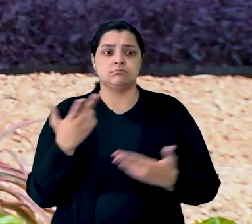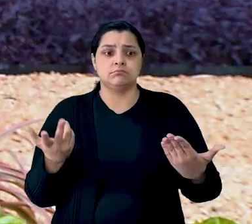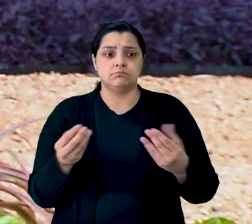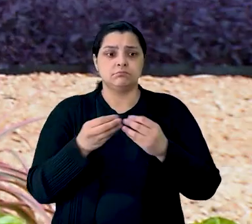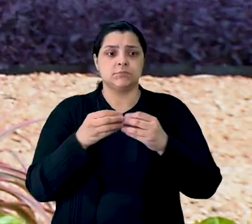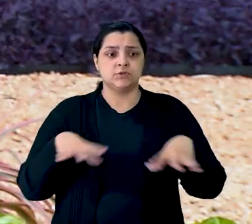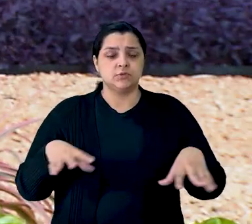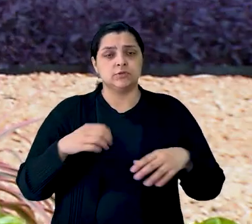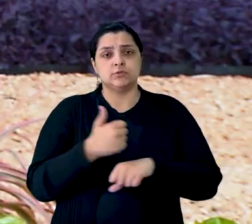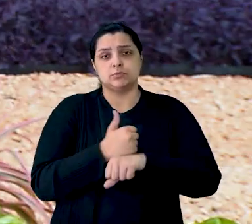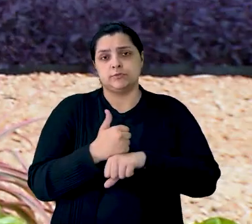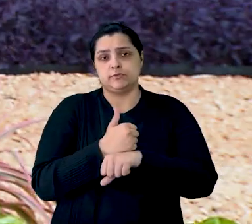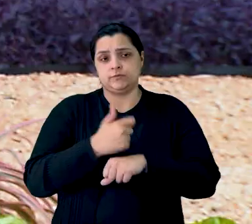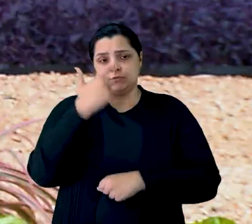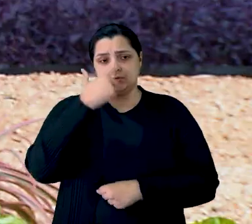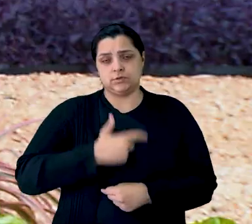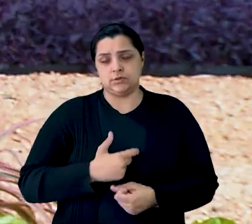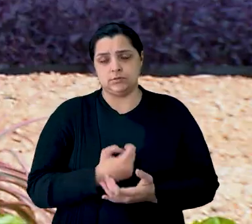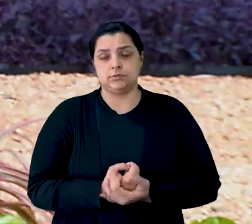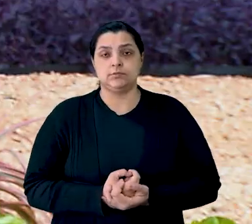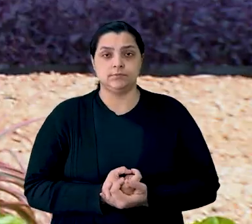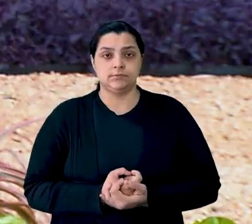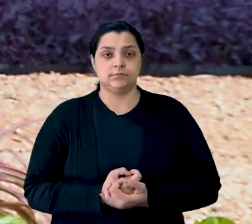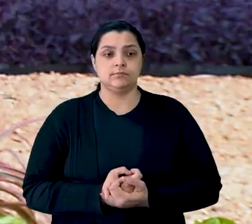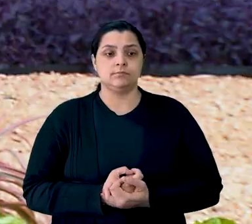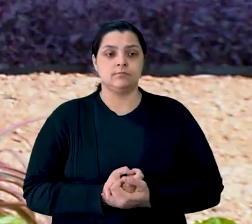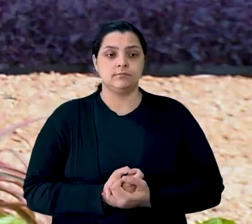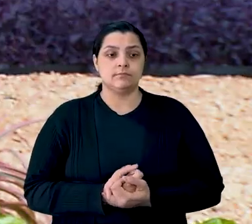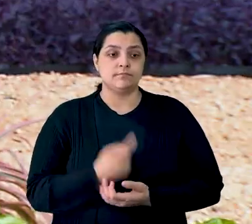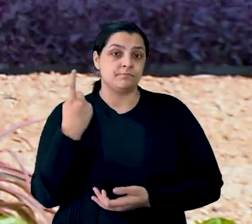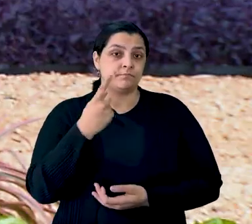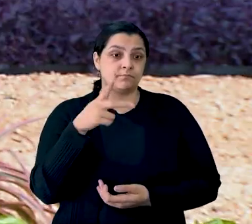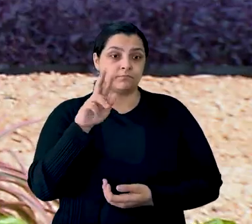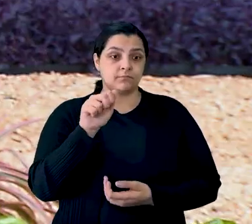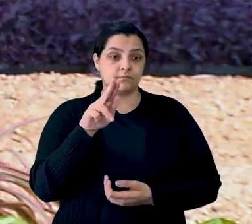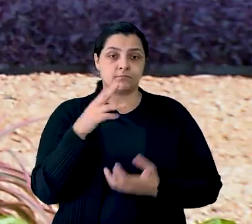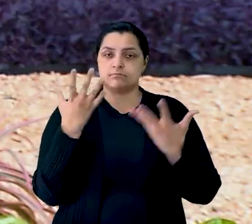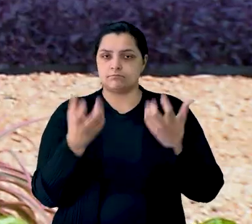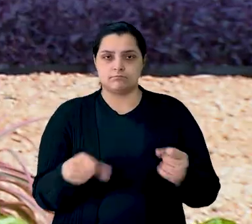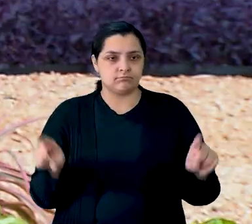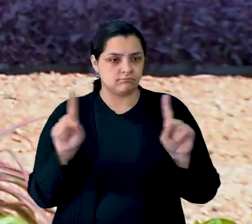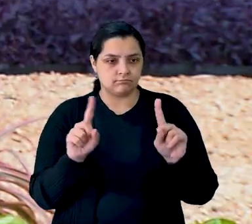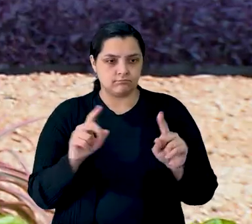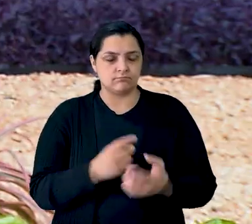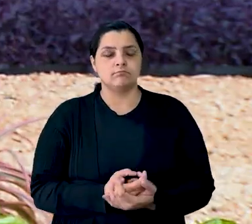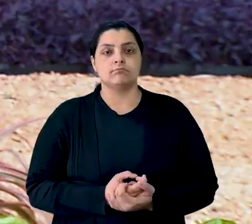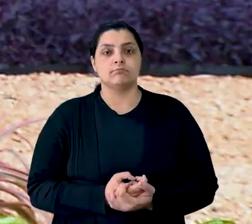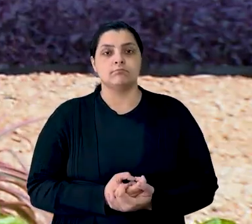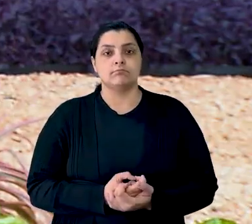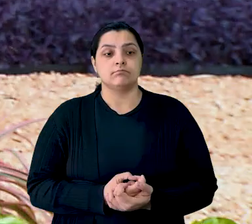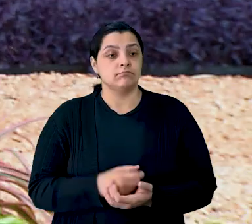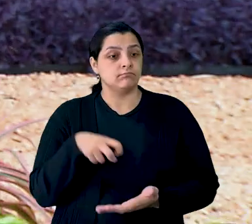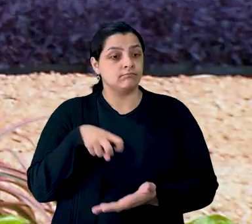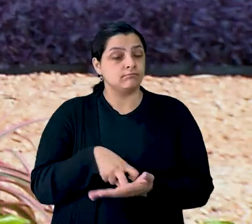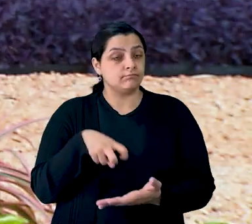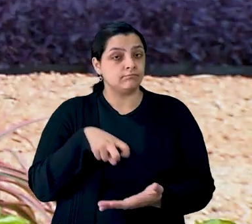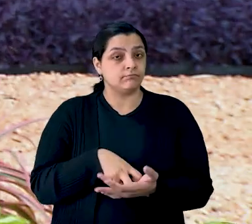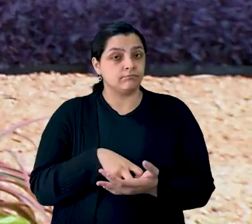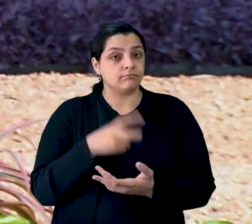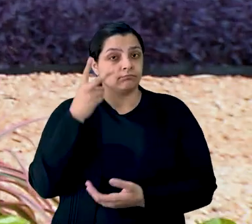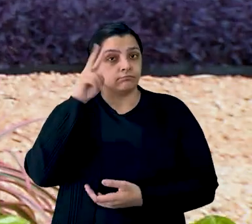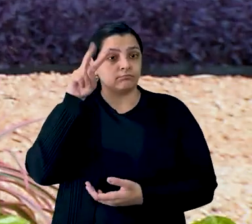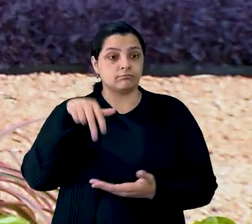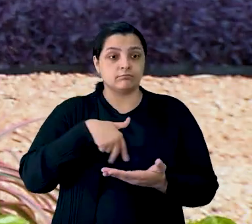e causou sérios prejuízos profissionais e pessoais. O juízo de primeiro grau negou os pedidos. A